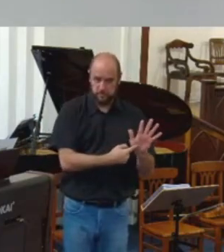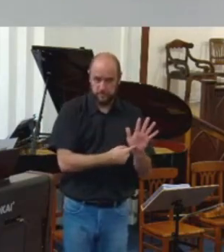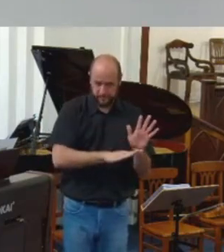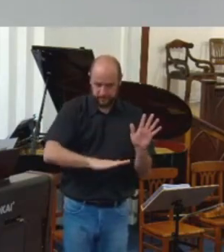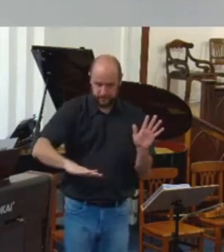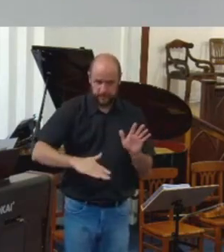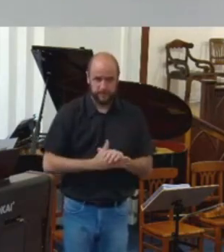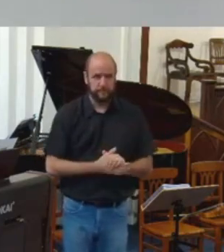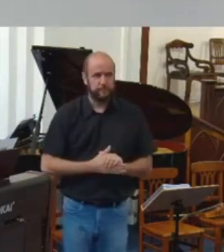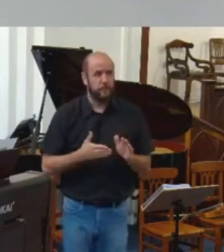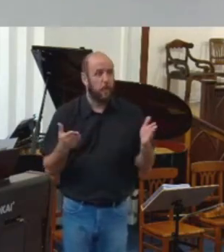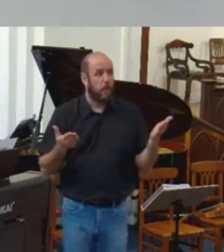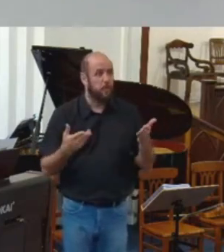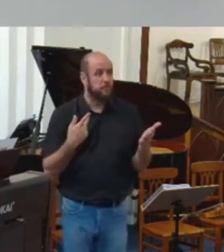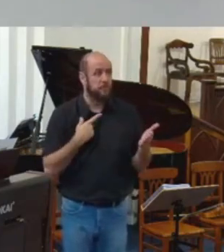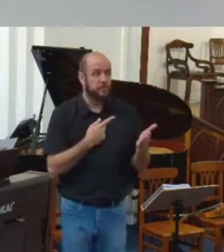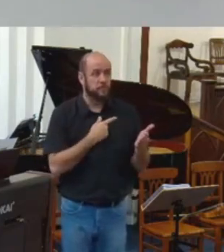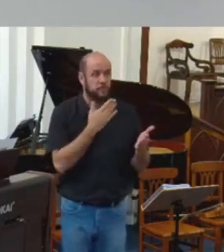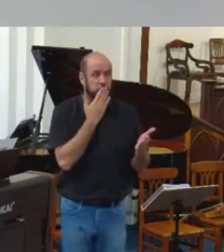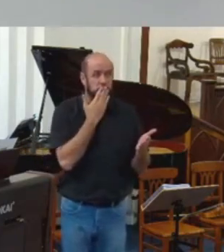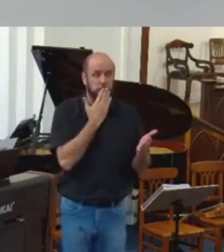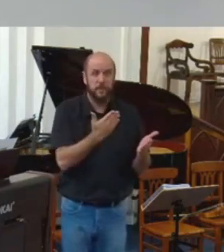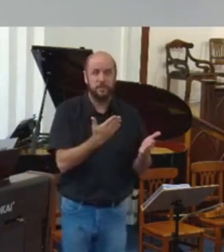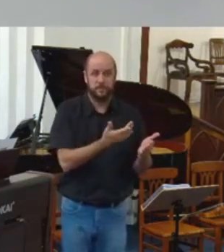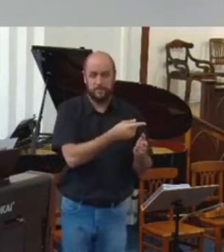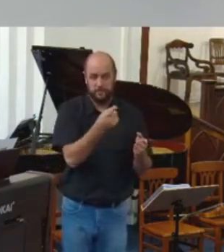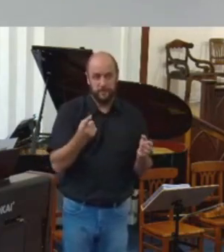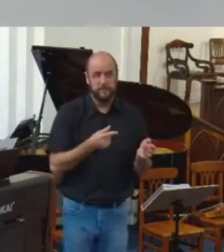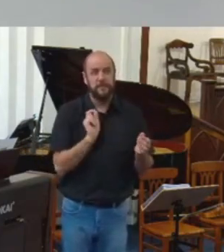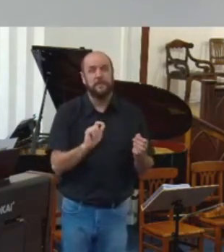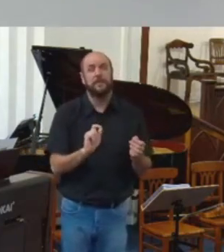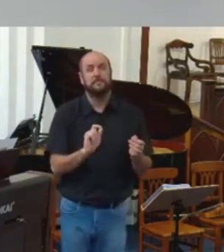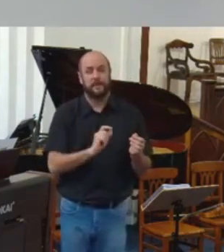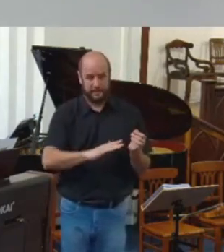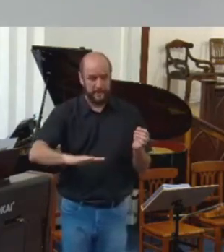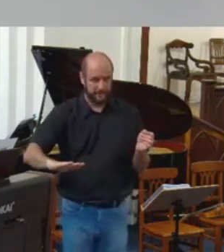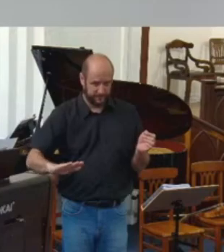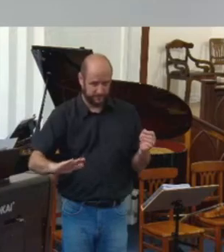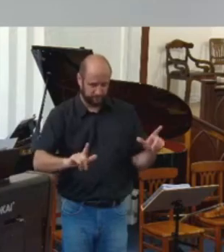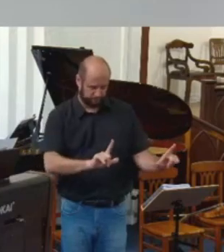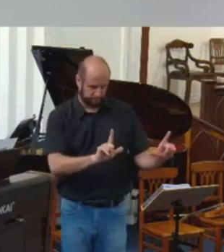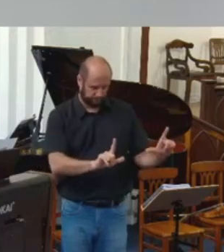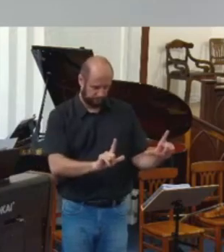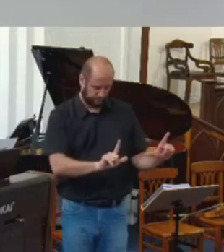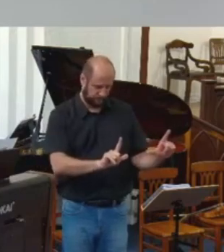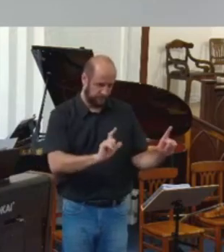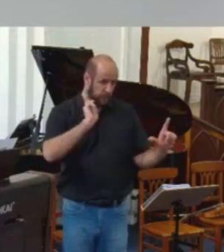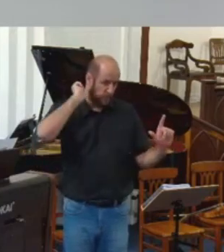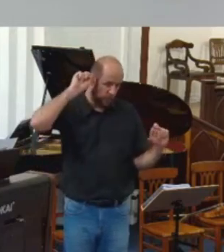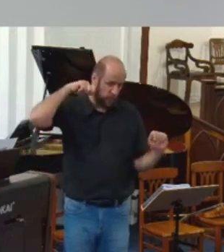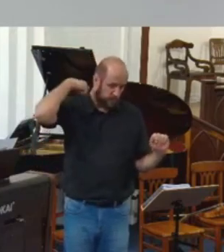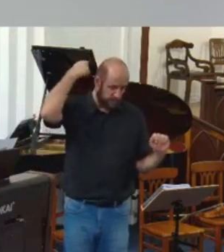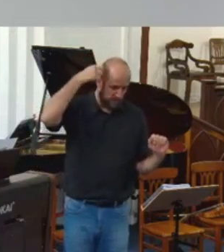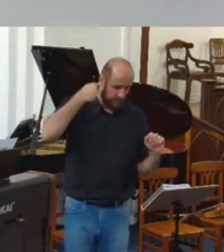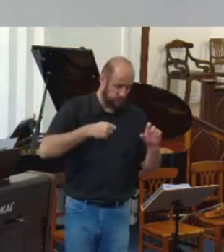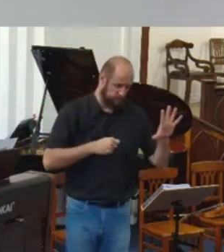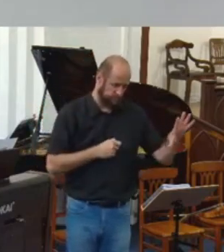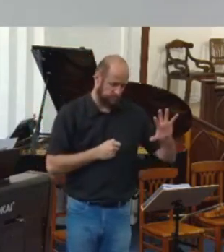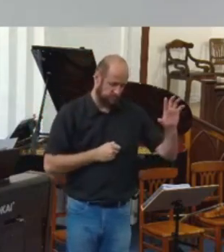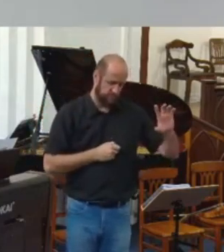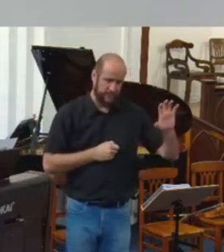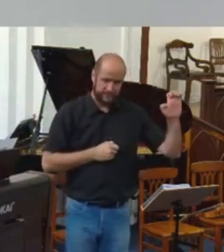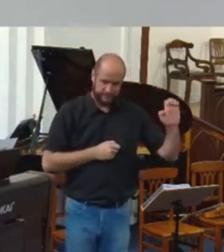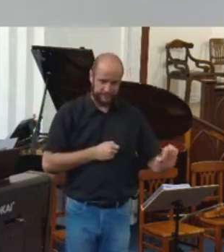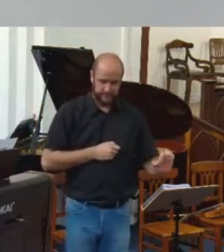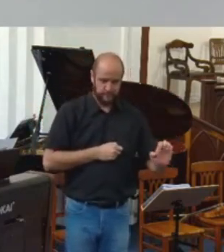desenhos. Então, hoje o pastor gostaria que vocês fizessem a seguinte ilustração. Desenhe um cordeirinho no lado esquerdo da folha,